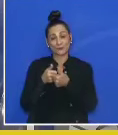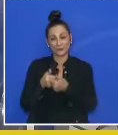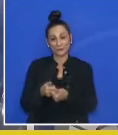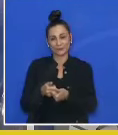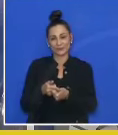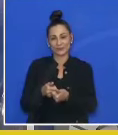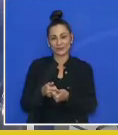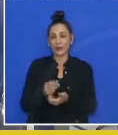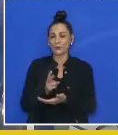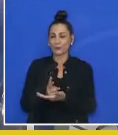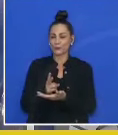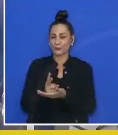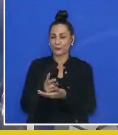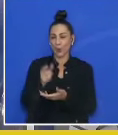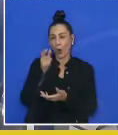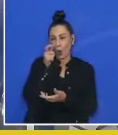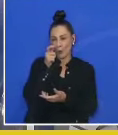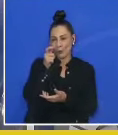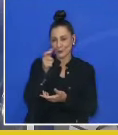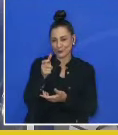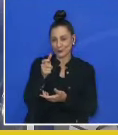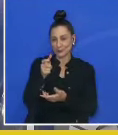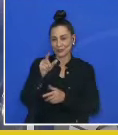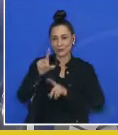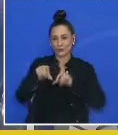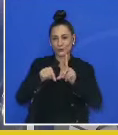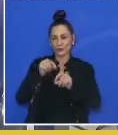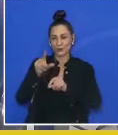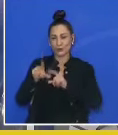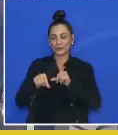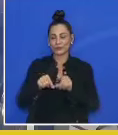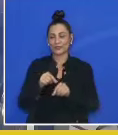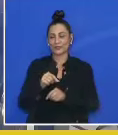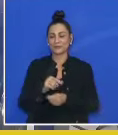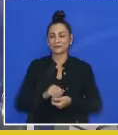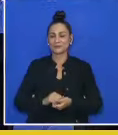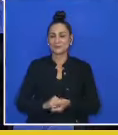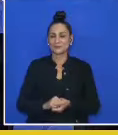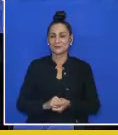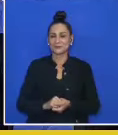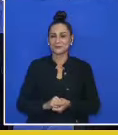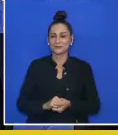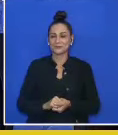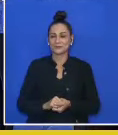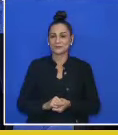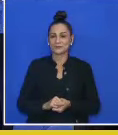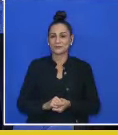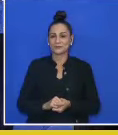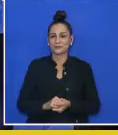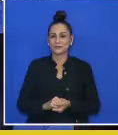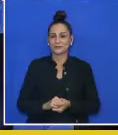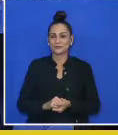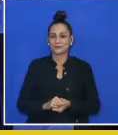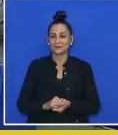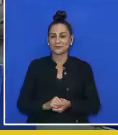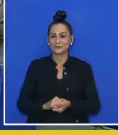aqui fiscalizando os nossos sorteios, Miriam e Stephanie. Muito bem,